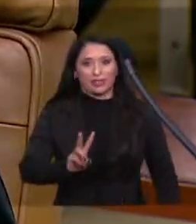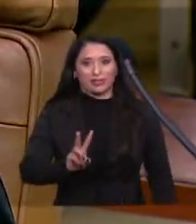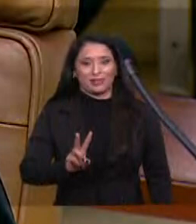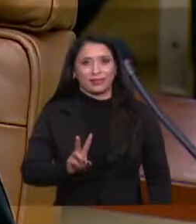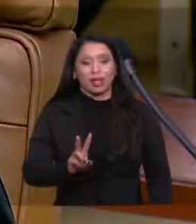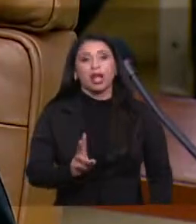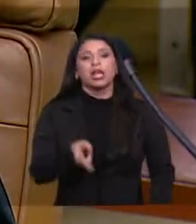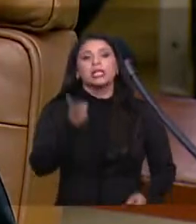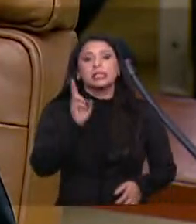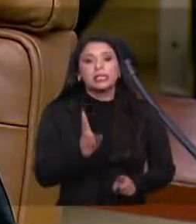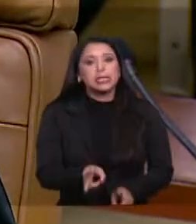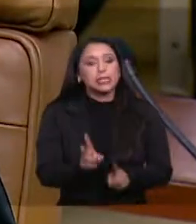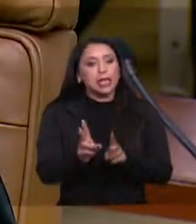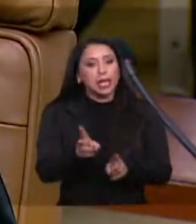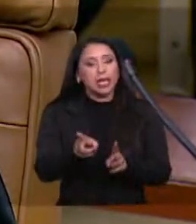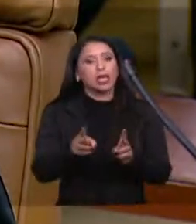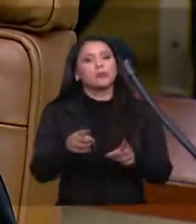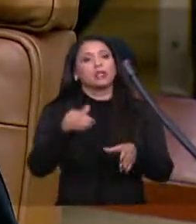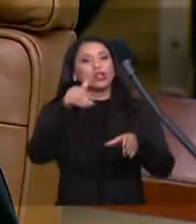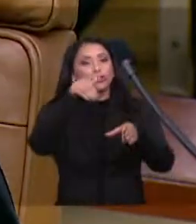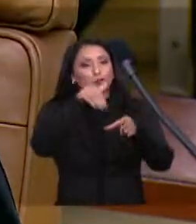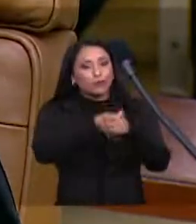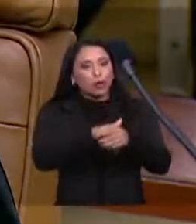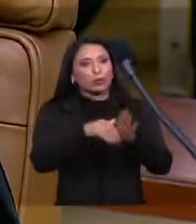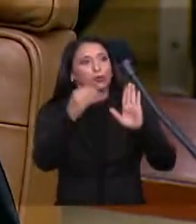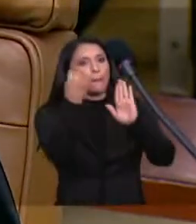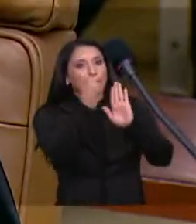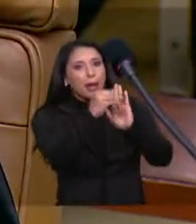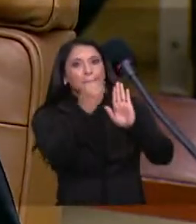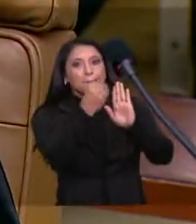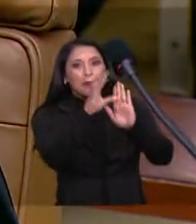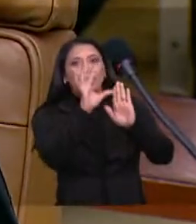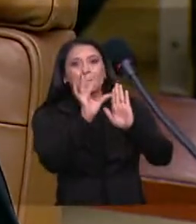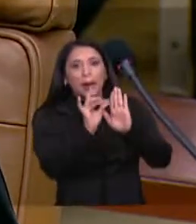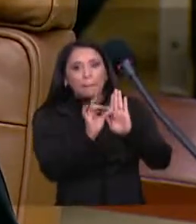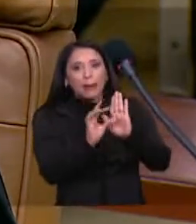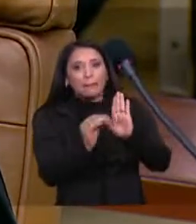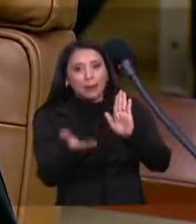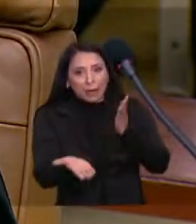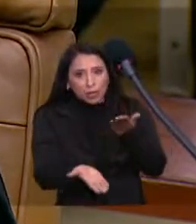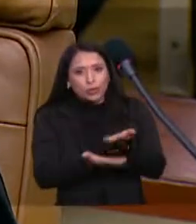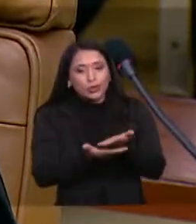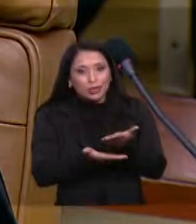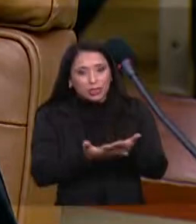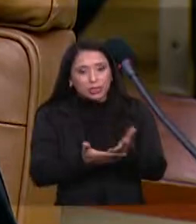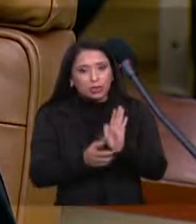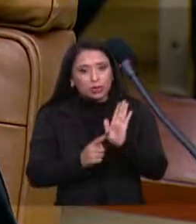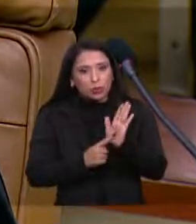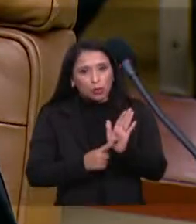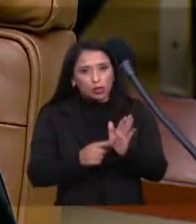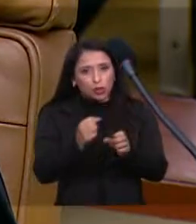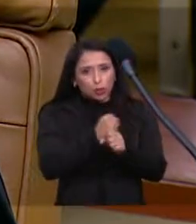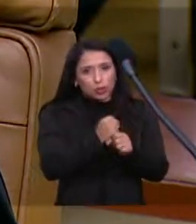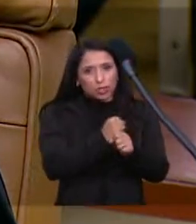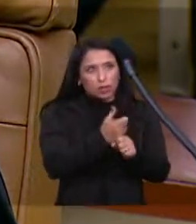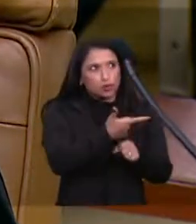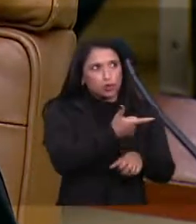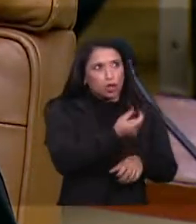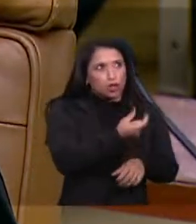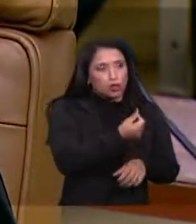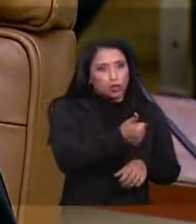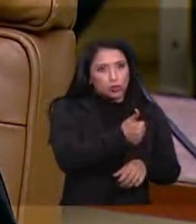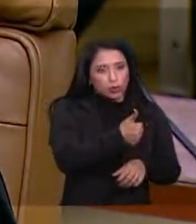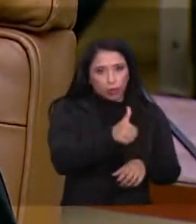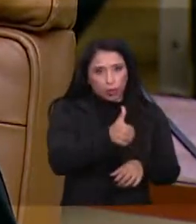todas indicadas no voto e constante dos Autos nos anos entre os anos de 2011